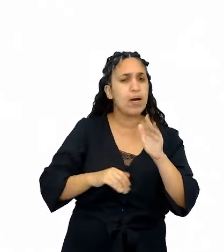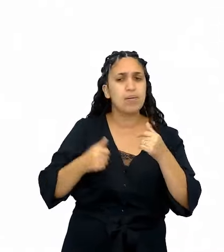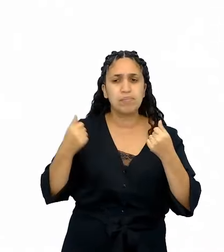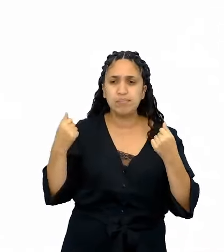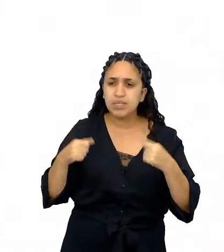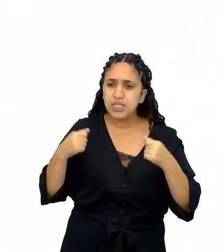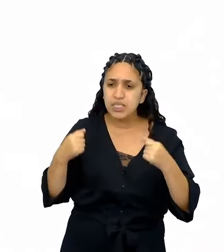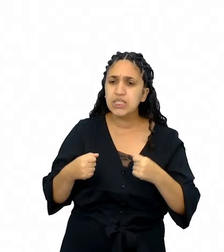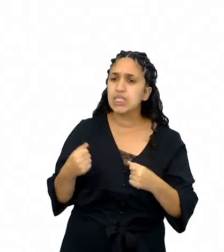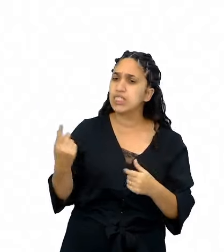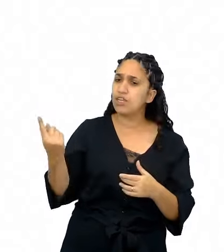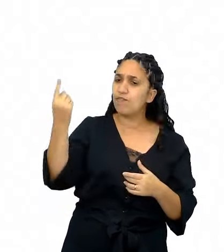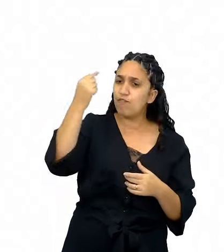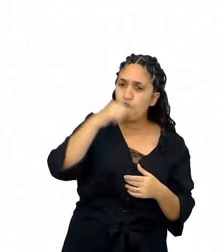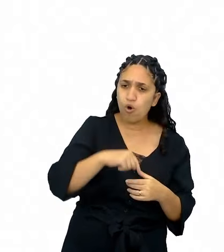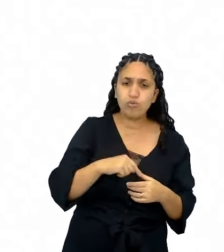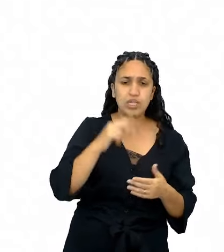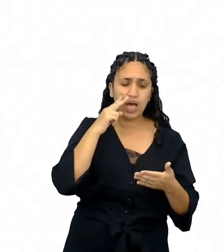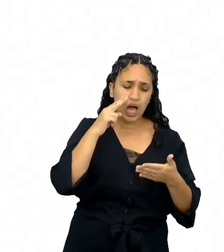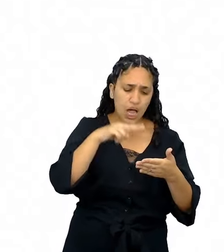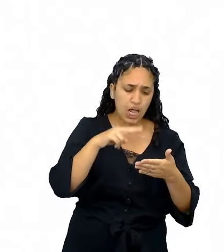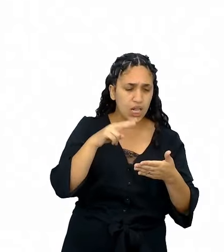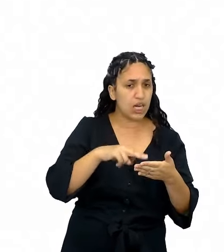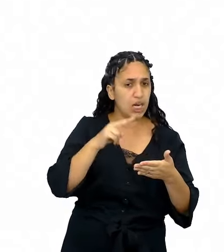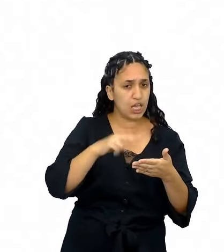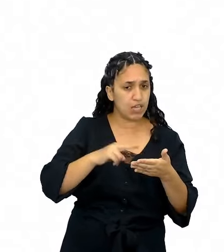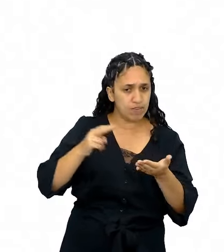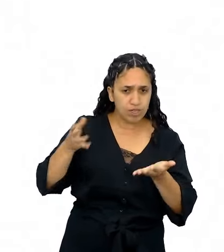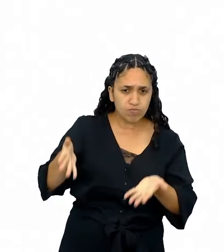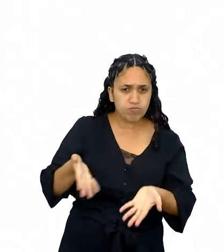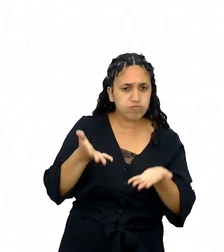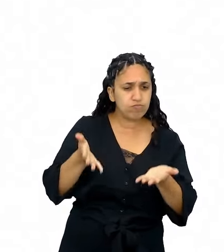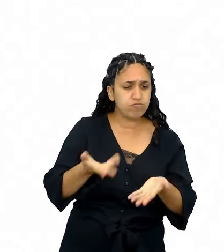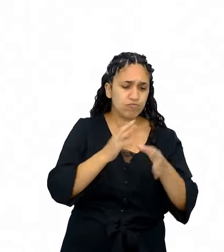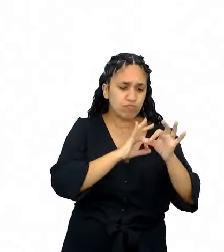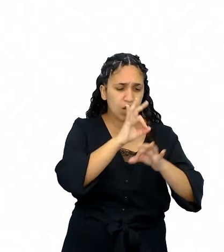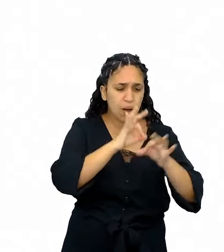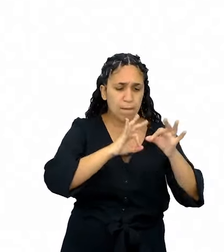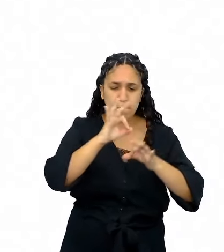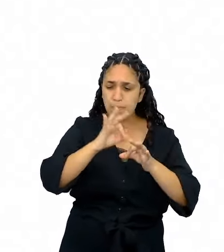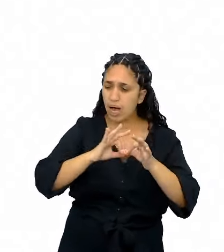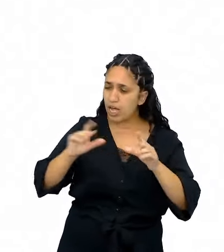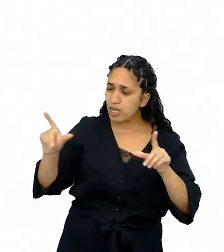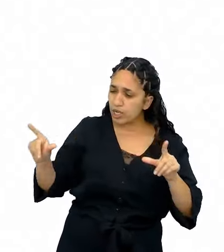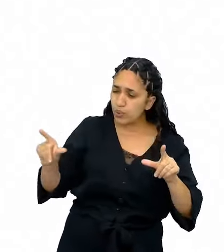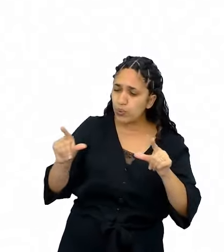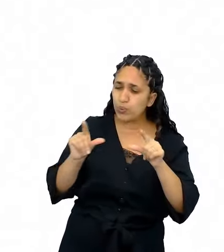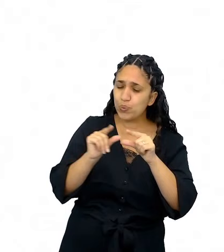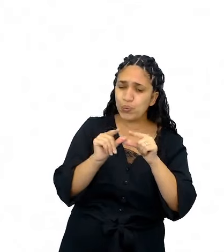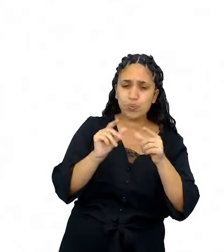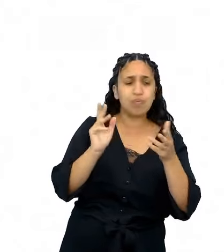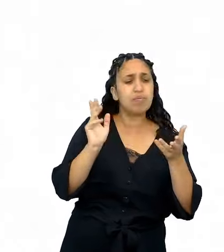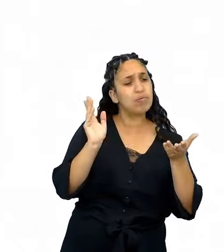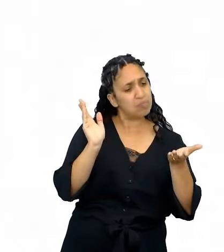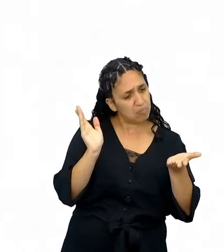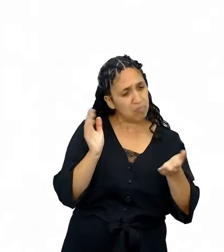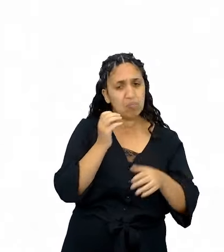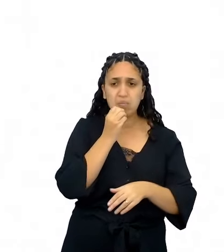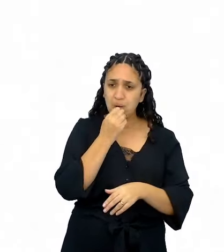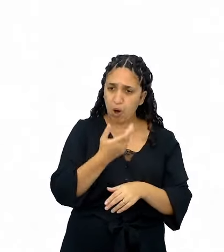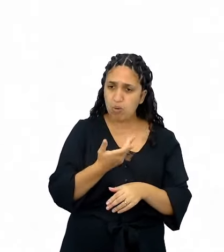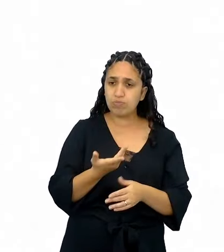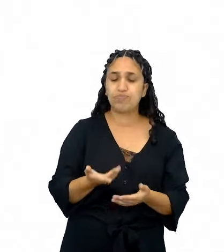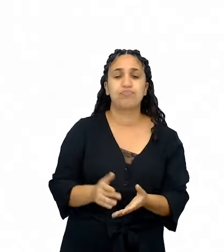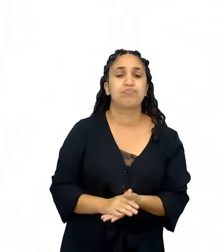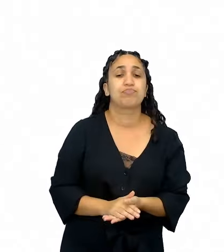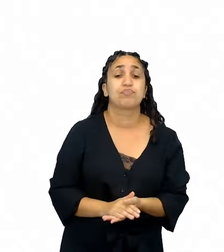resumos aí adequados, né? Então, eles têm que pensar que resumir é apontar as principais ideias